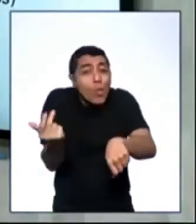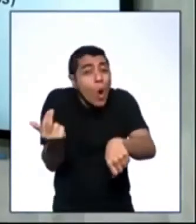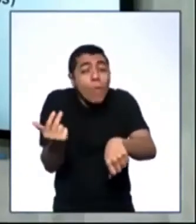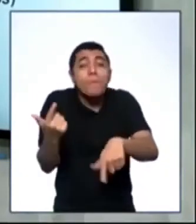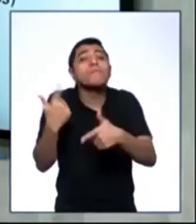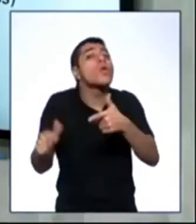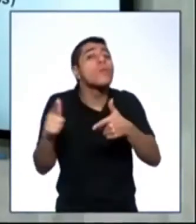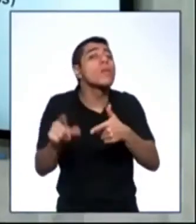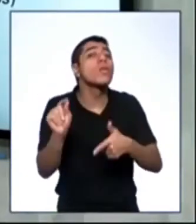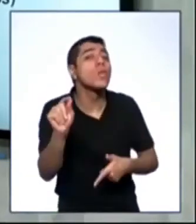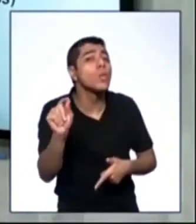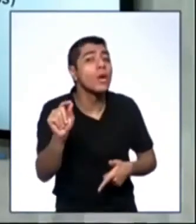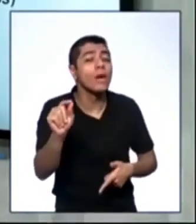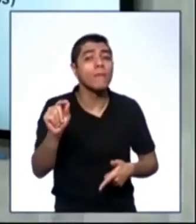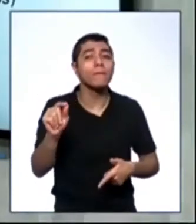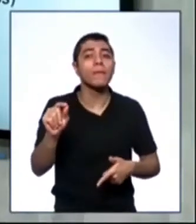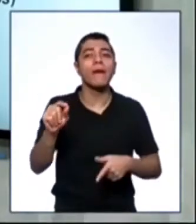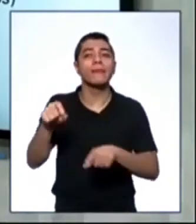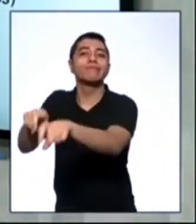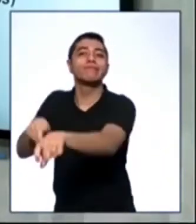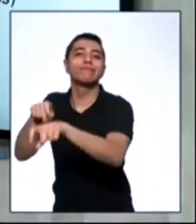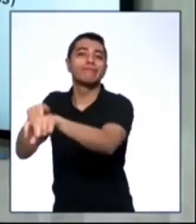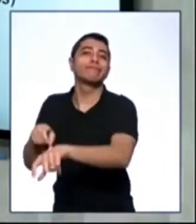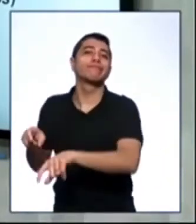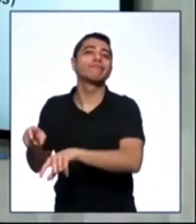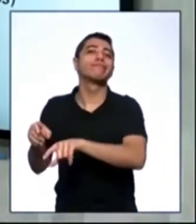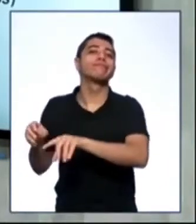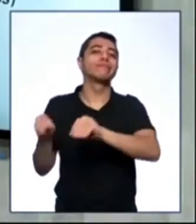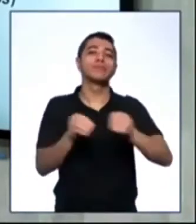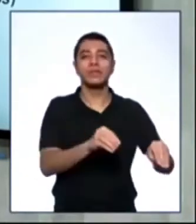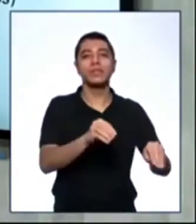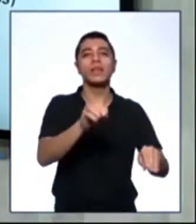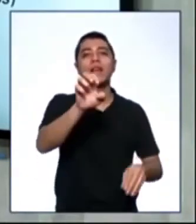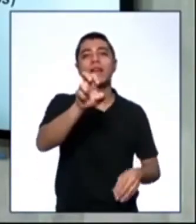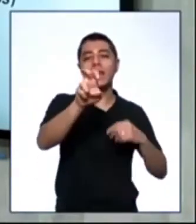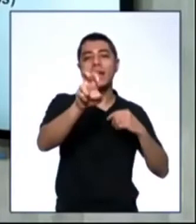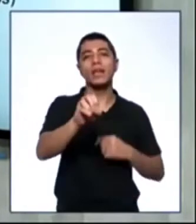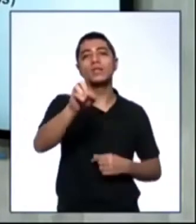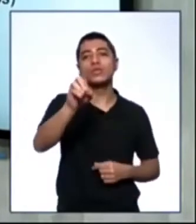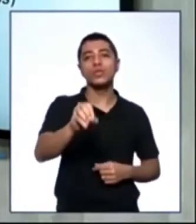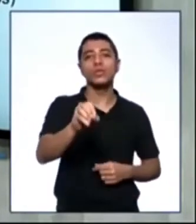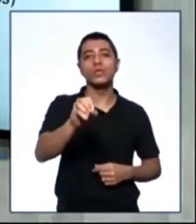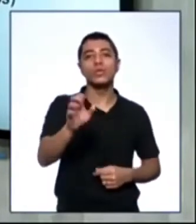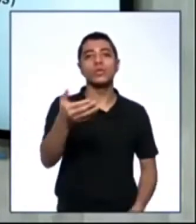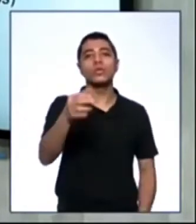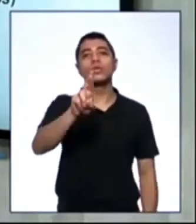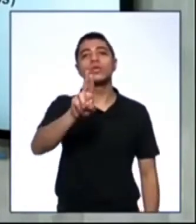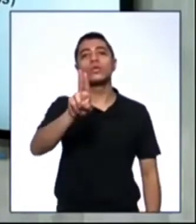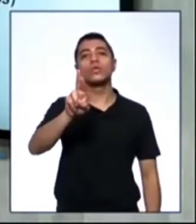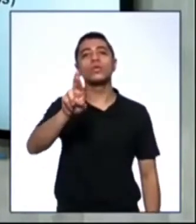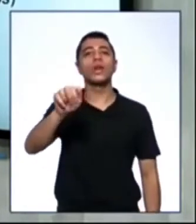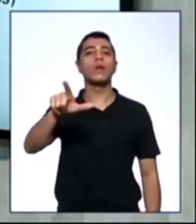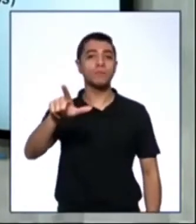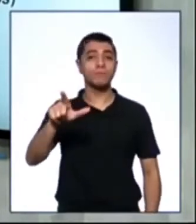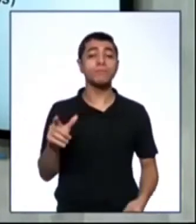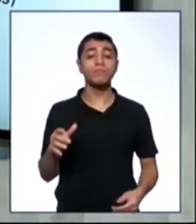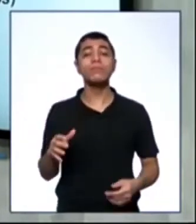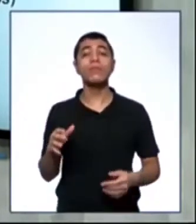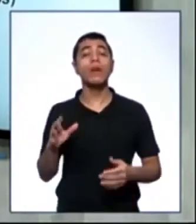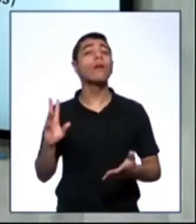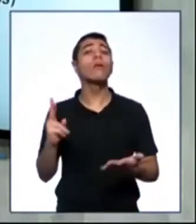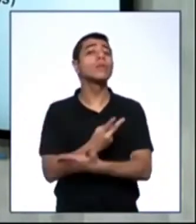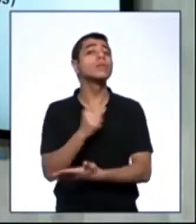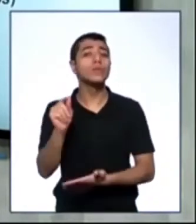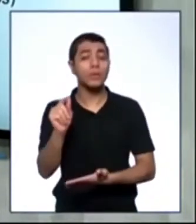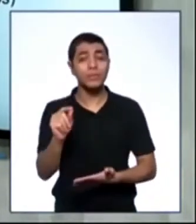Gente, por que êxodo rural? Porque a expansão romana, lembra da expansão? Acabei de falar. A expansão romana aumenta o número de quê? Escravo. E